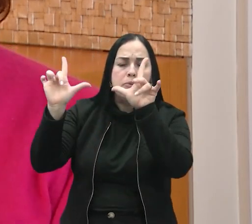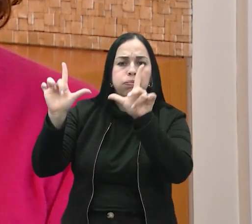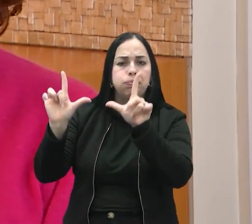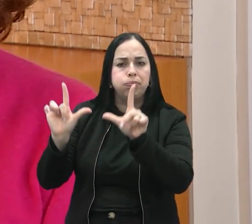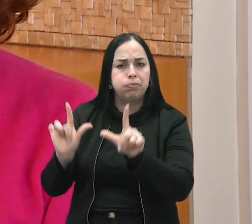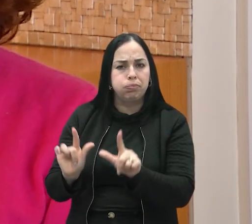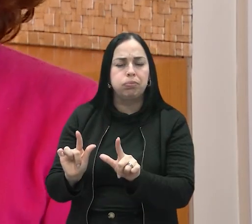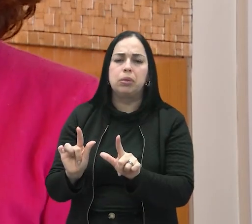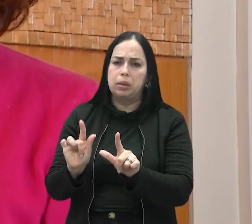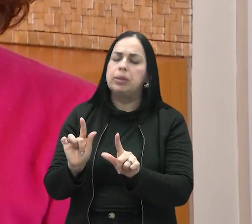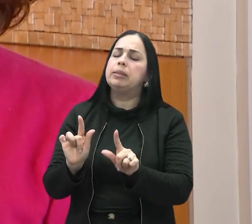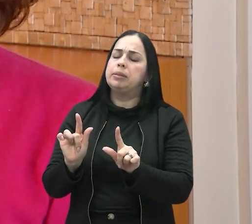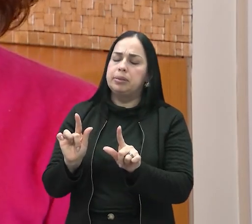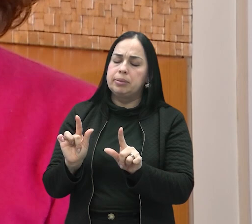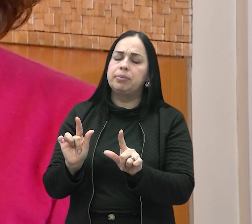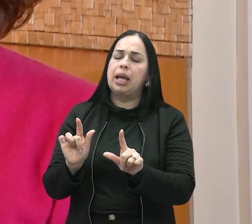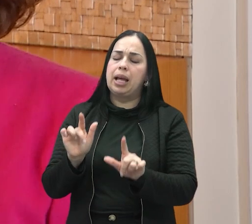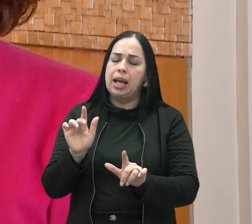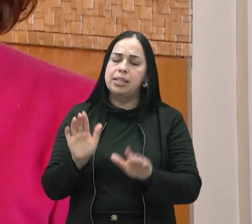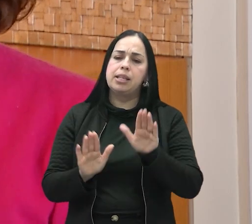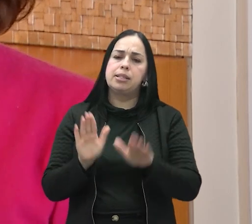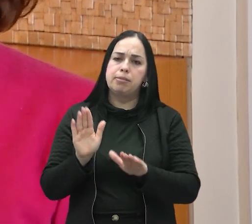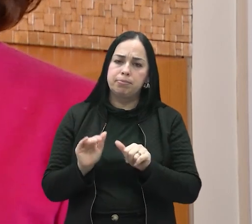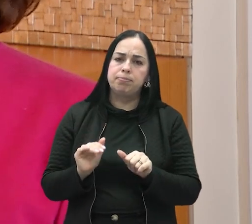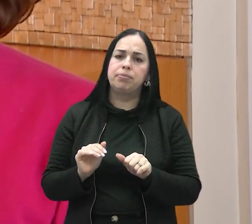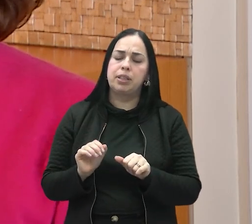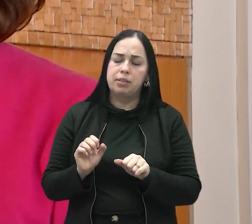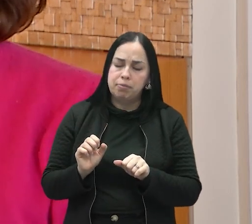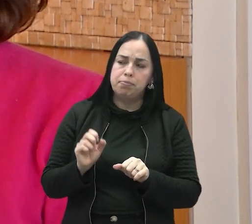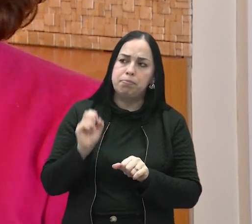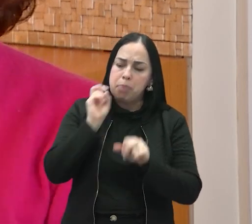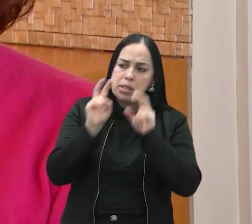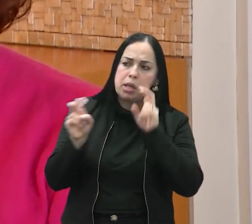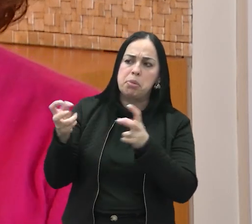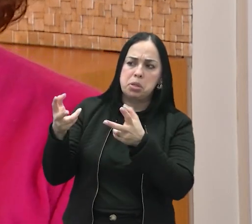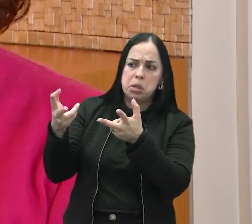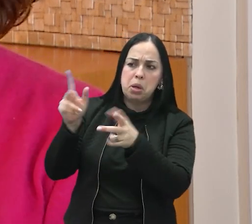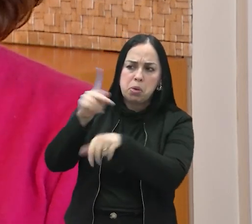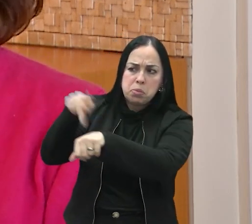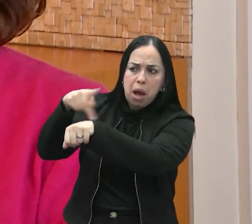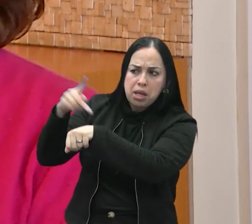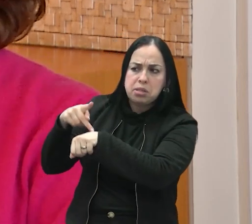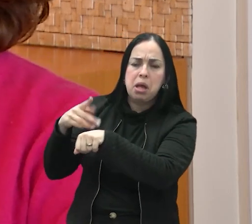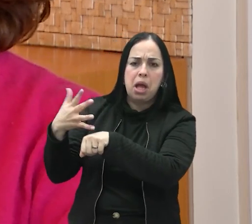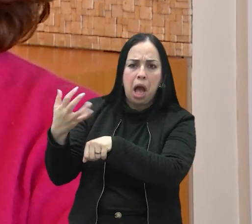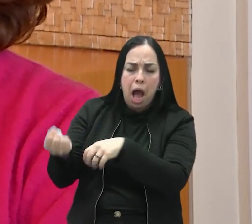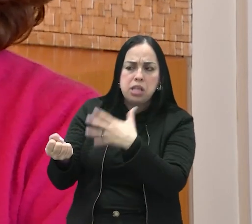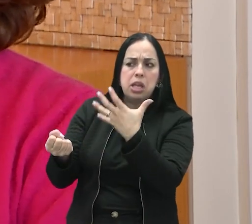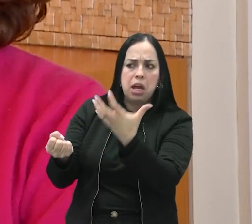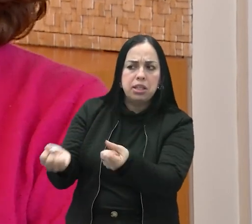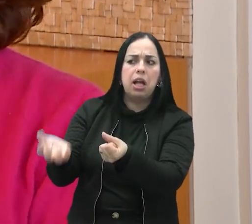gases de efeito estufa, talvez a gente veja mais países submetendo